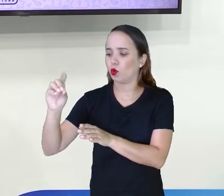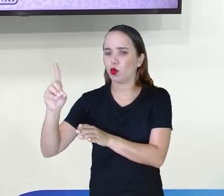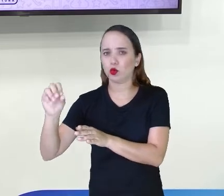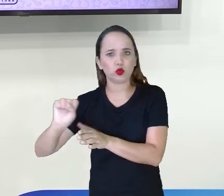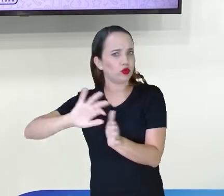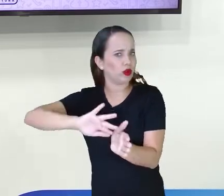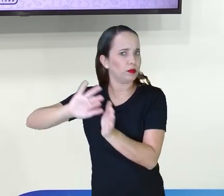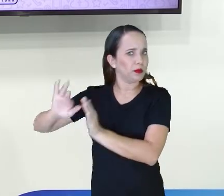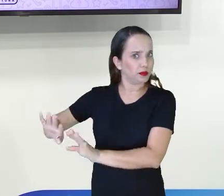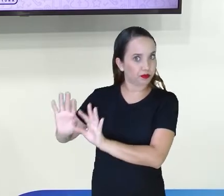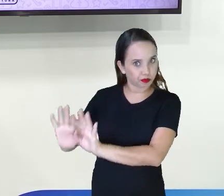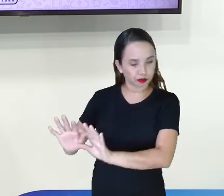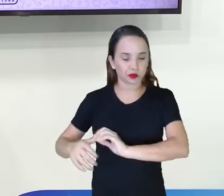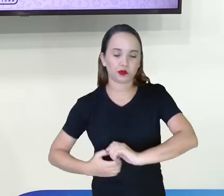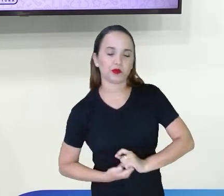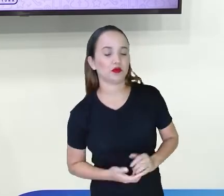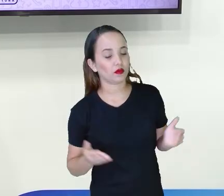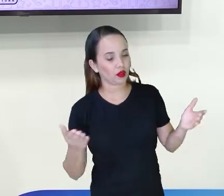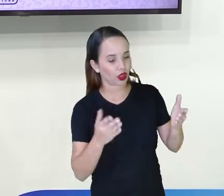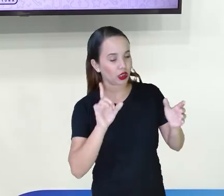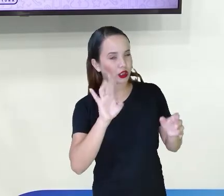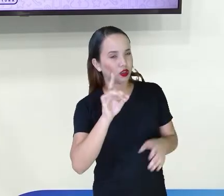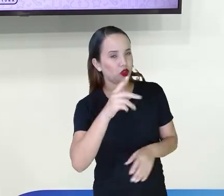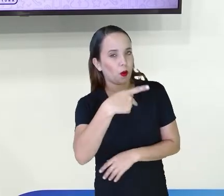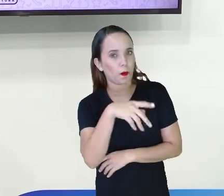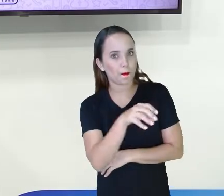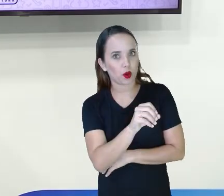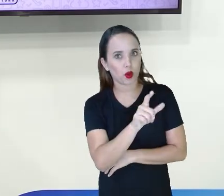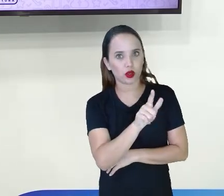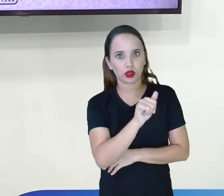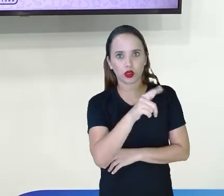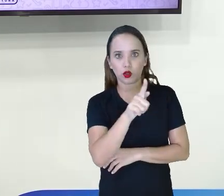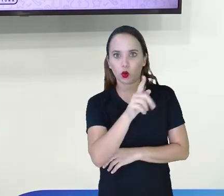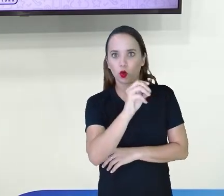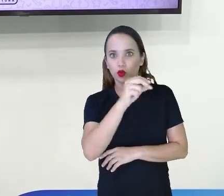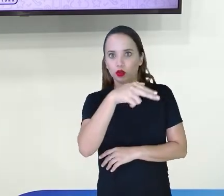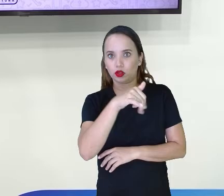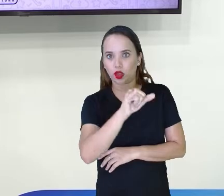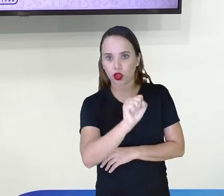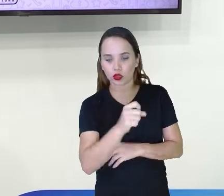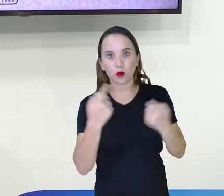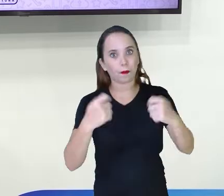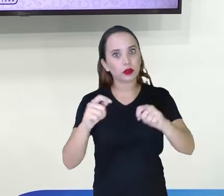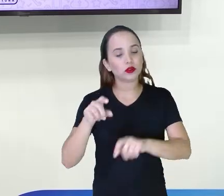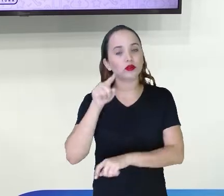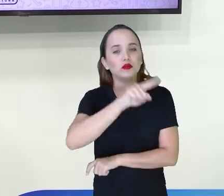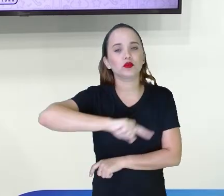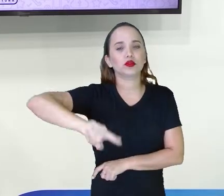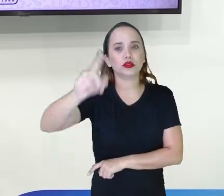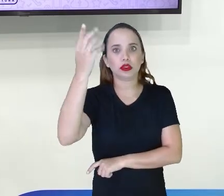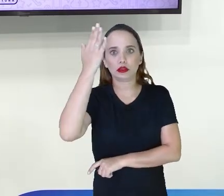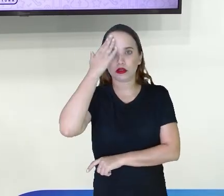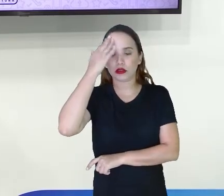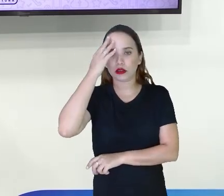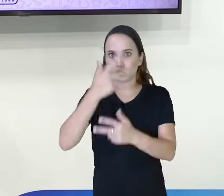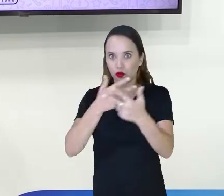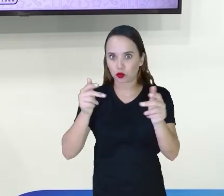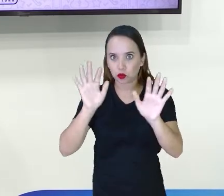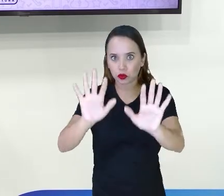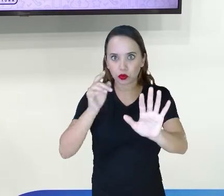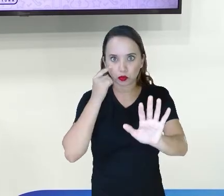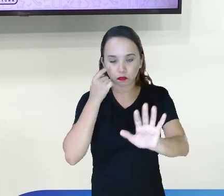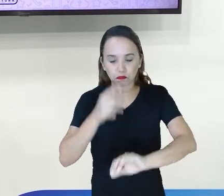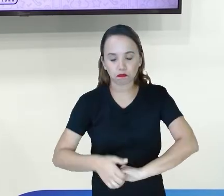formados por faces poligonais. Uma coisa importante que eu quero que você entenda. Os sólidos